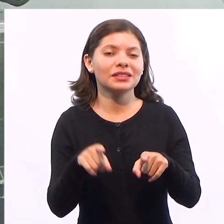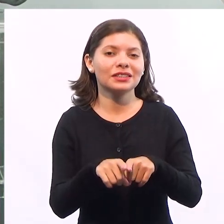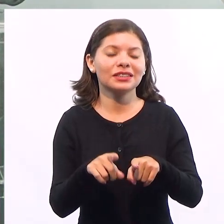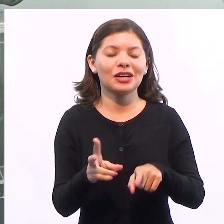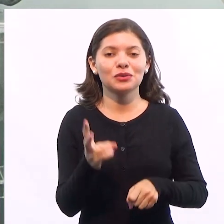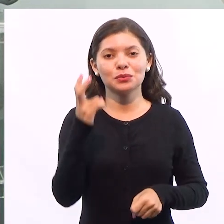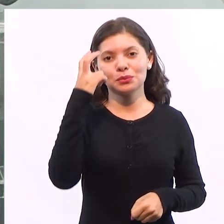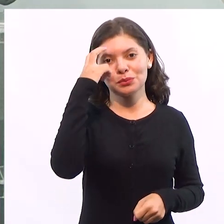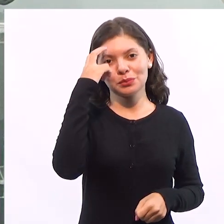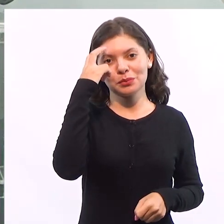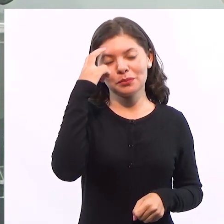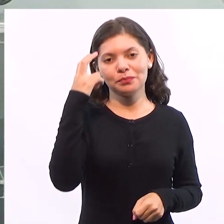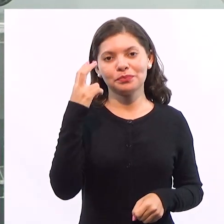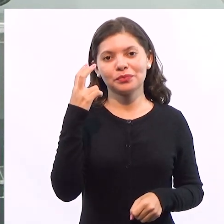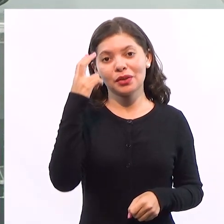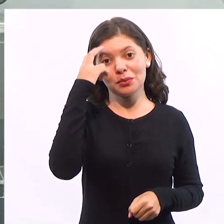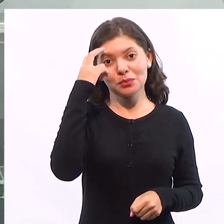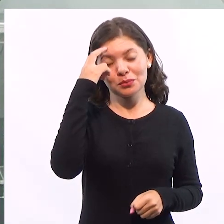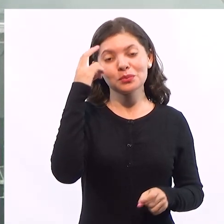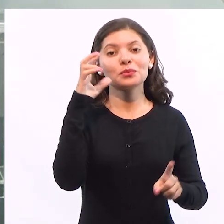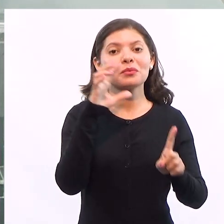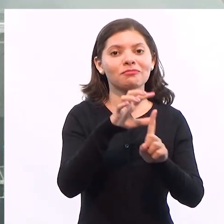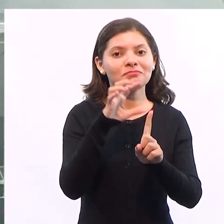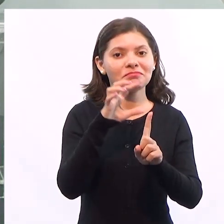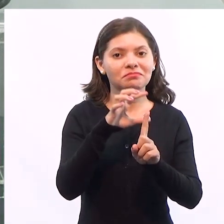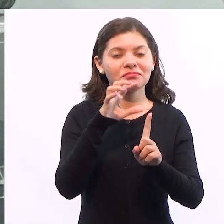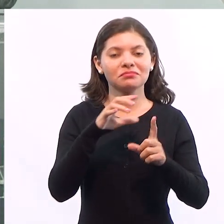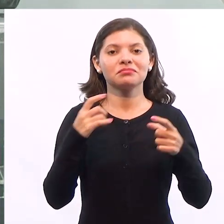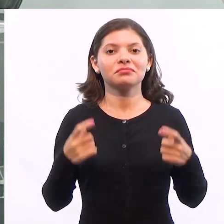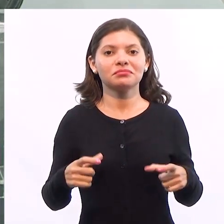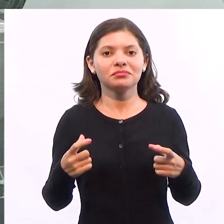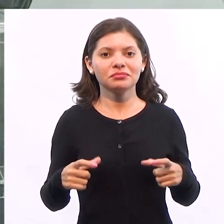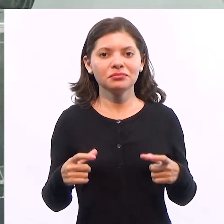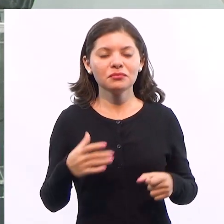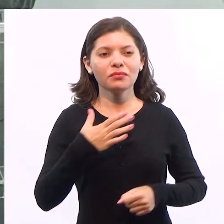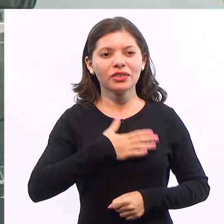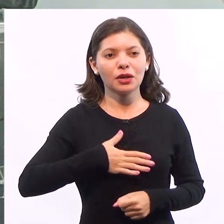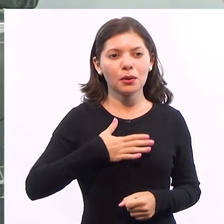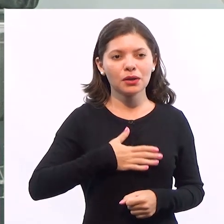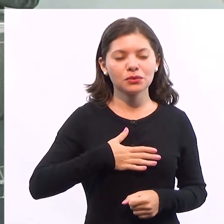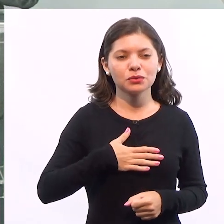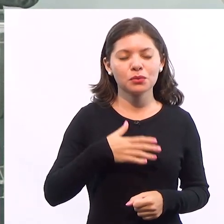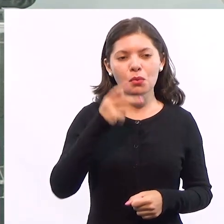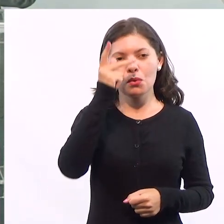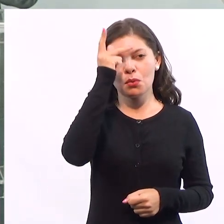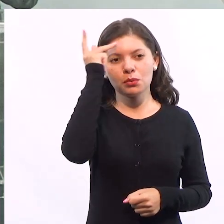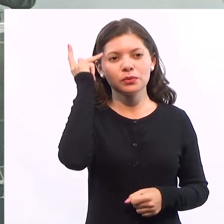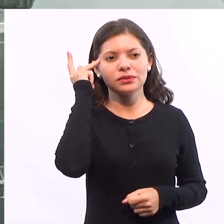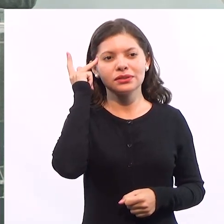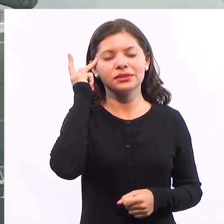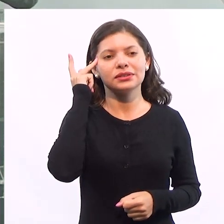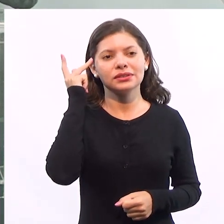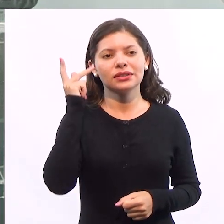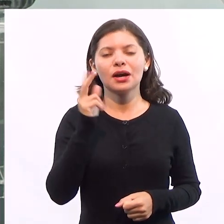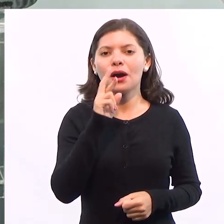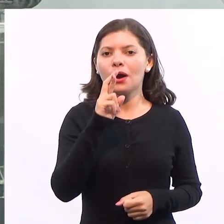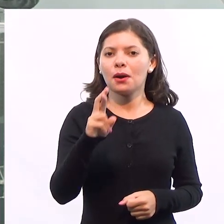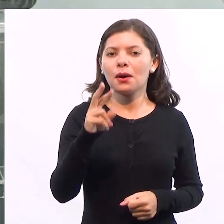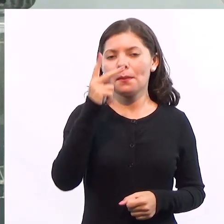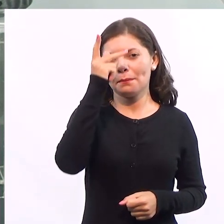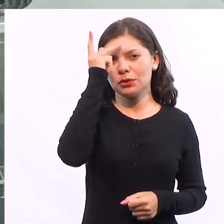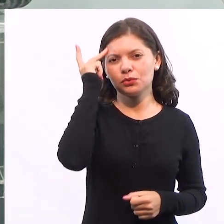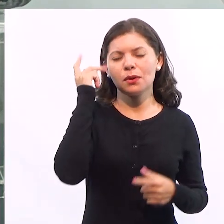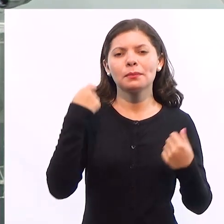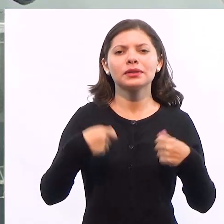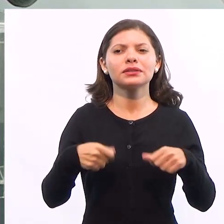interfere também na cultura organizacional. Na verdade, a cultura interfere no clima. tá? Depende muito um do outro para poder ter